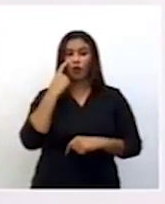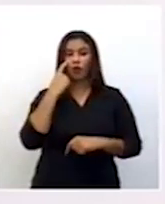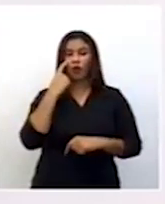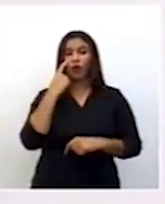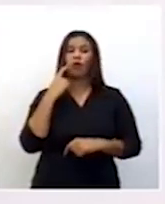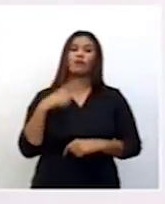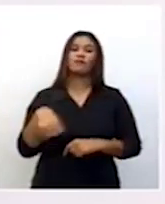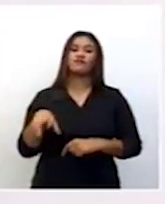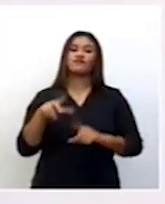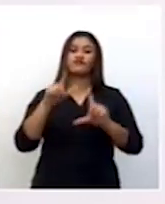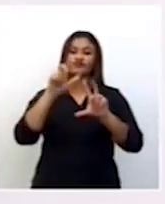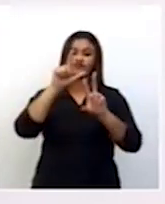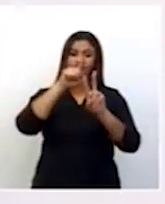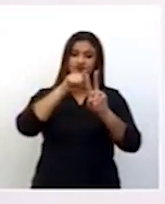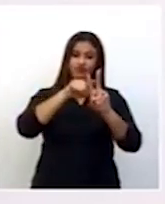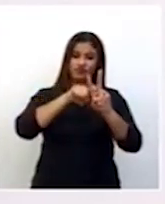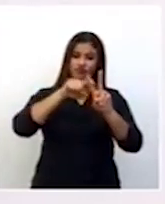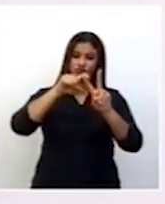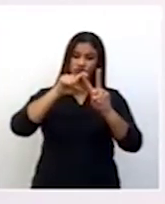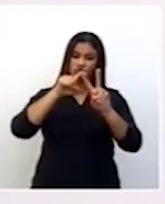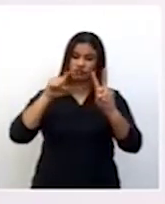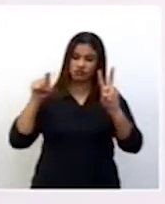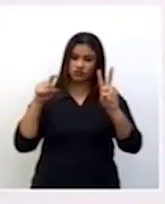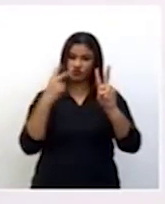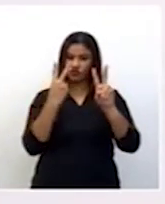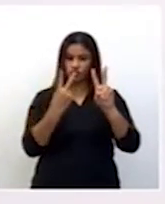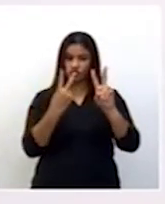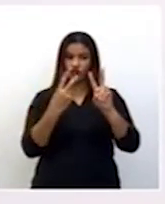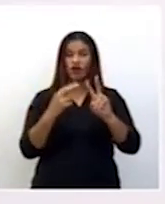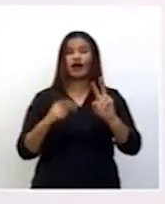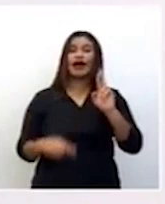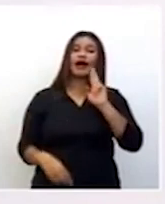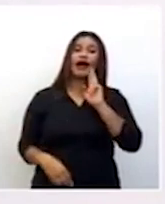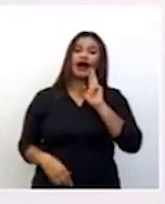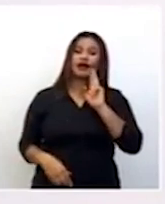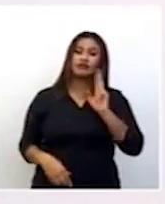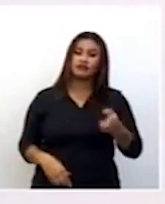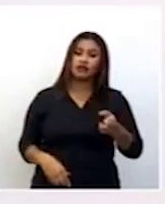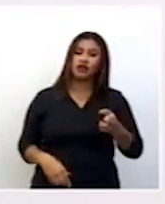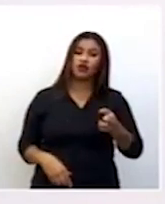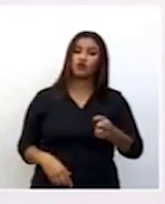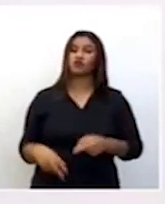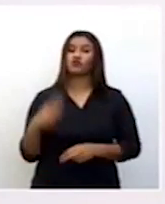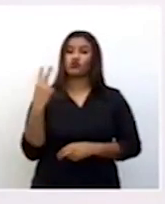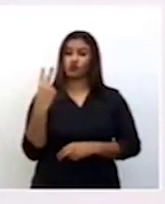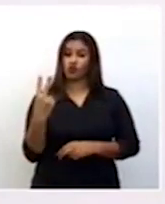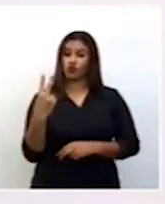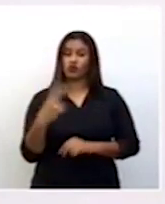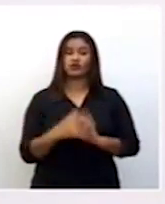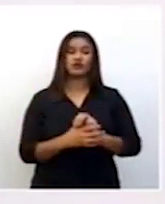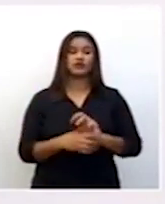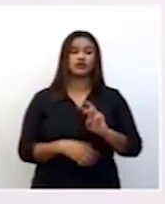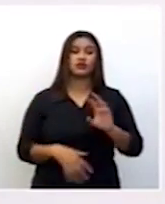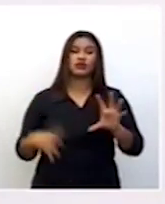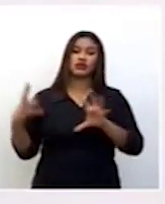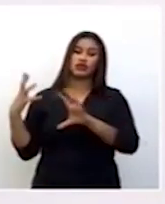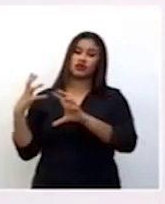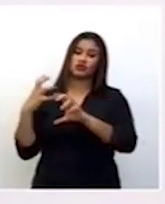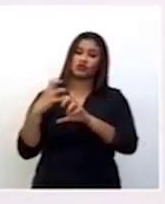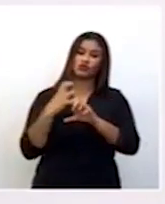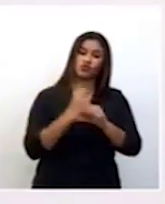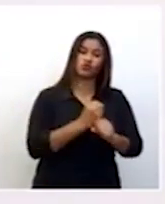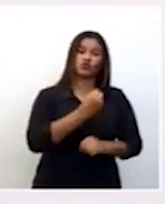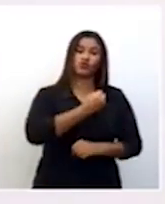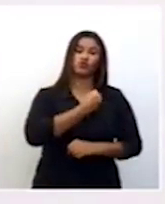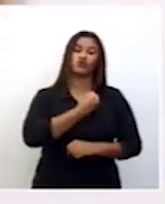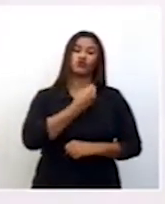o elemento, eu tirei a razão, que é 2, ó, ela estava sendo multiplicada por 2, e a soma dos 15 primeiros termos.